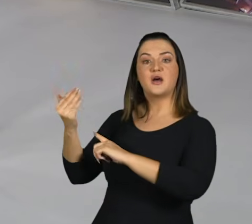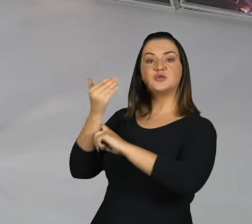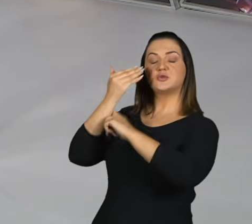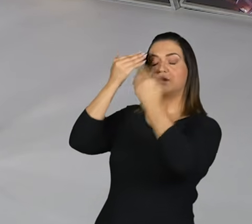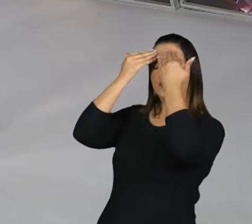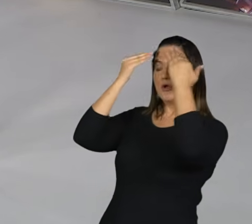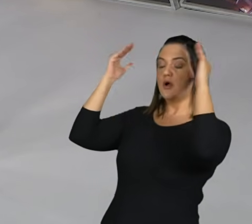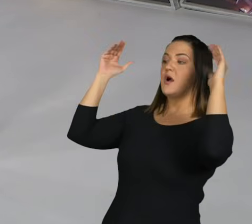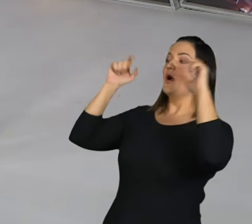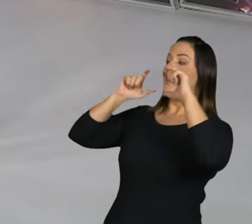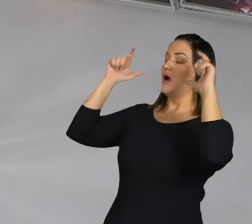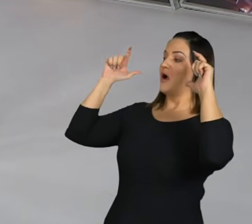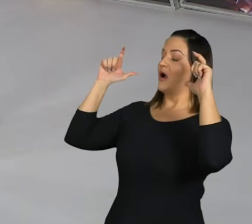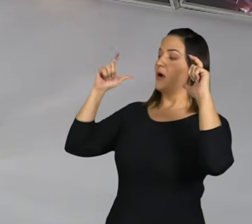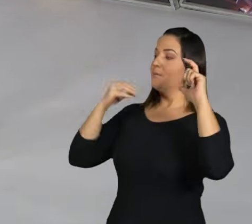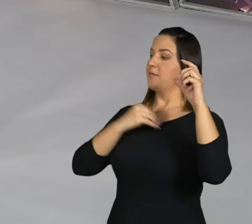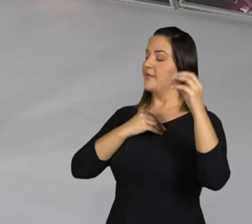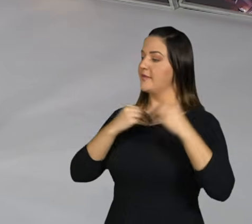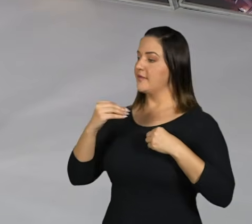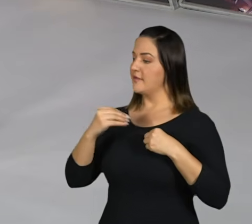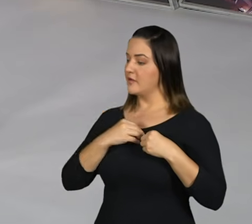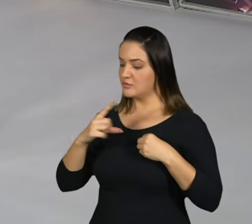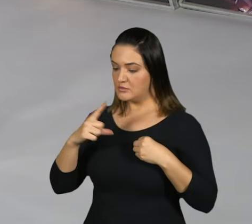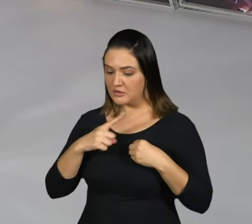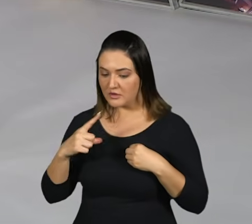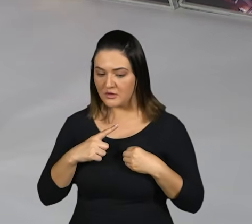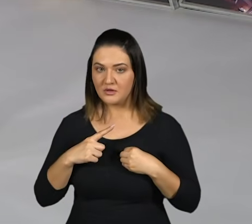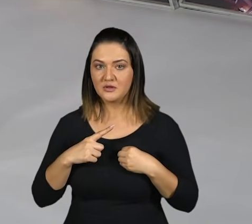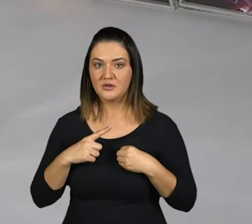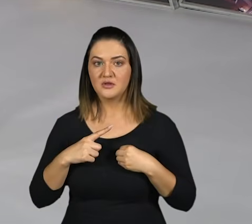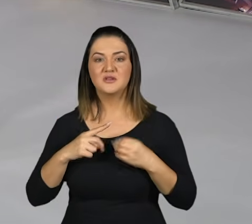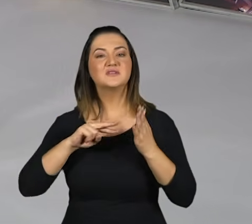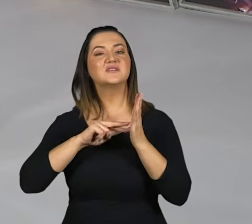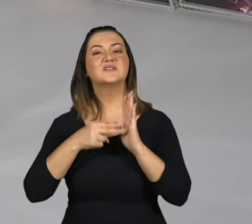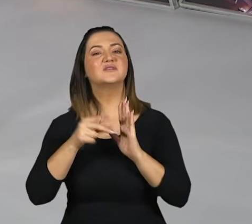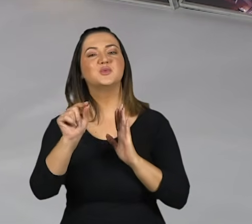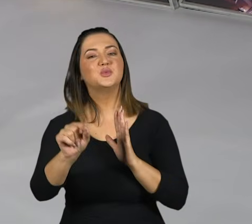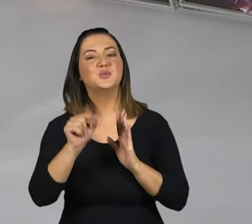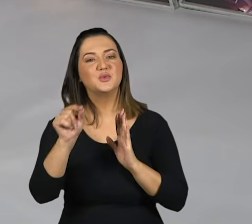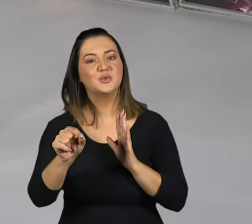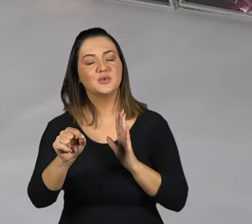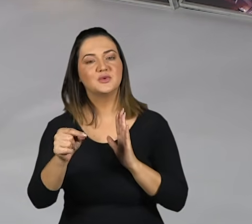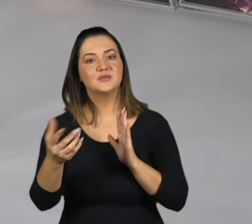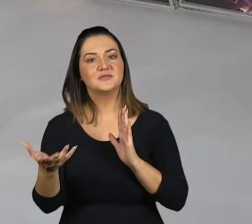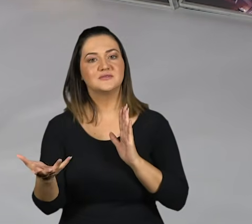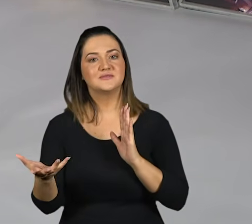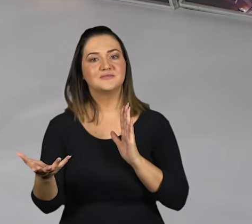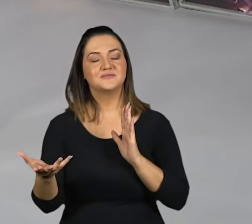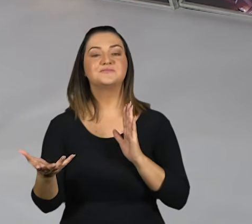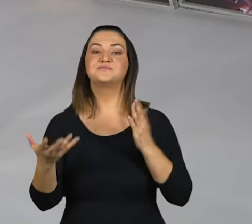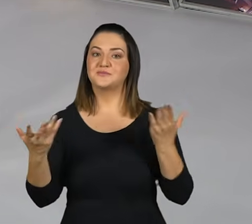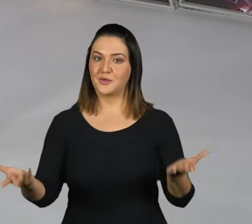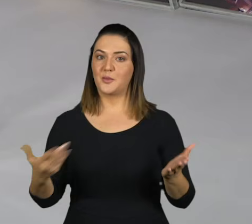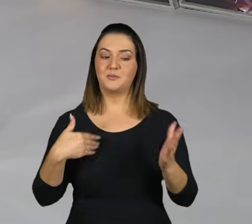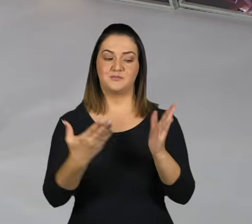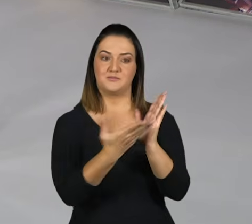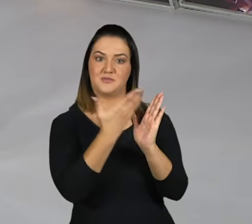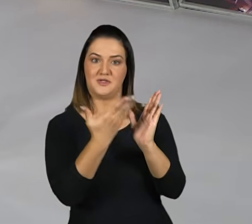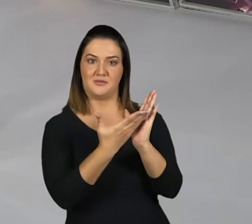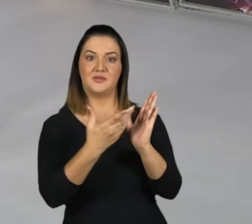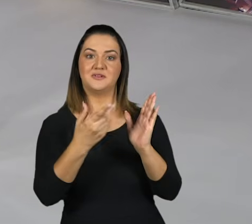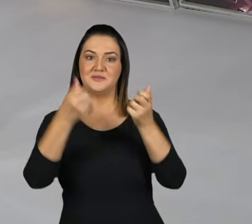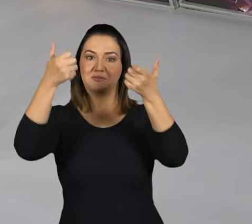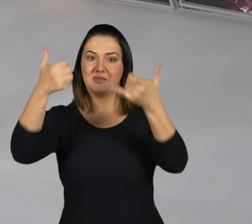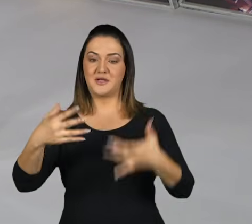Uau! Quando a Bíblia fala que ele convenceria o mundo do pecado, ele se refere exatamente a quê? Bom, de acordo